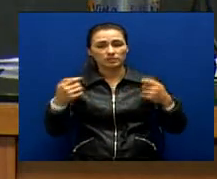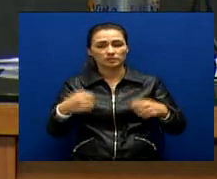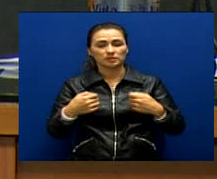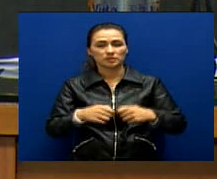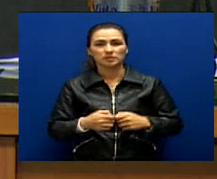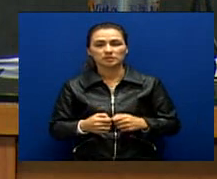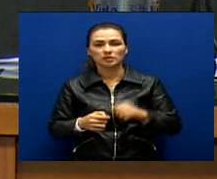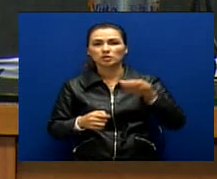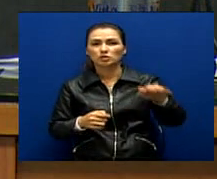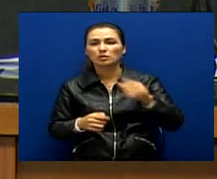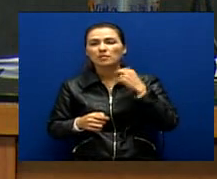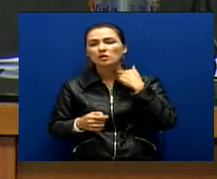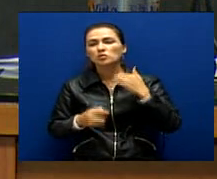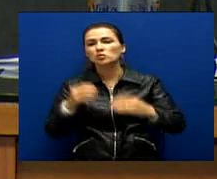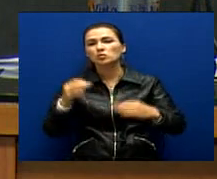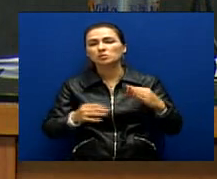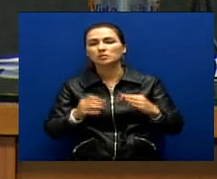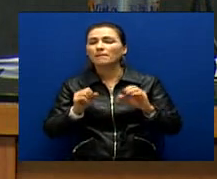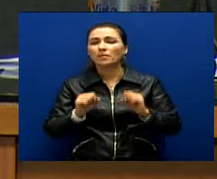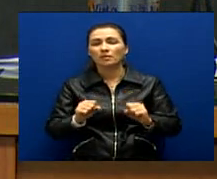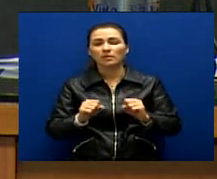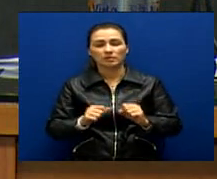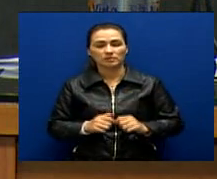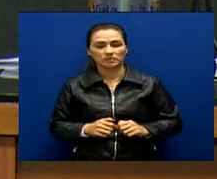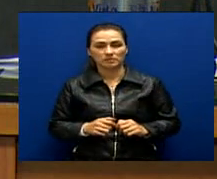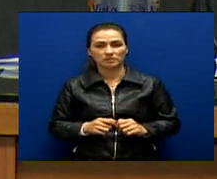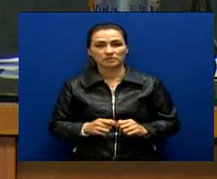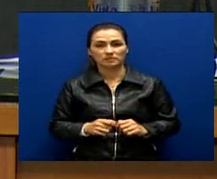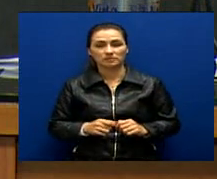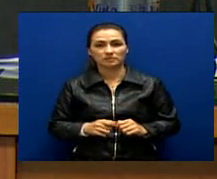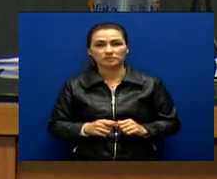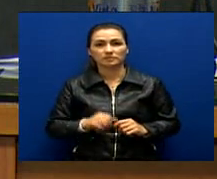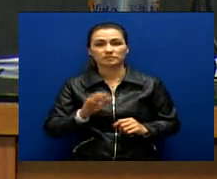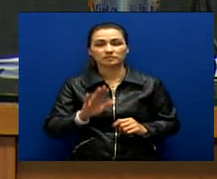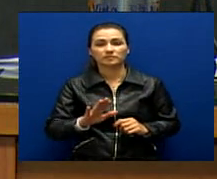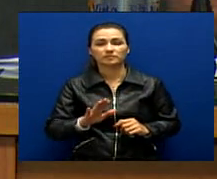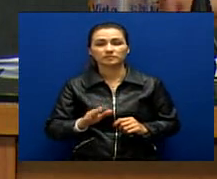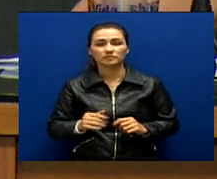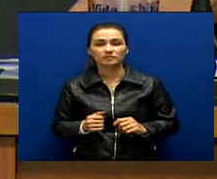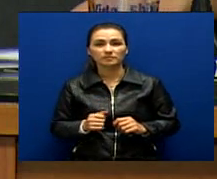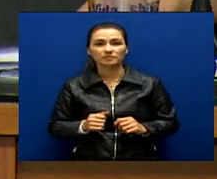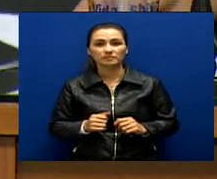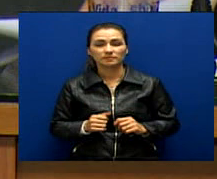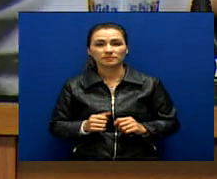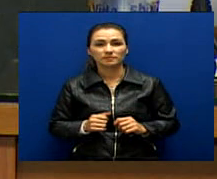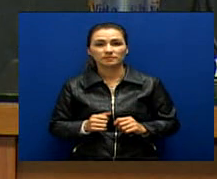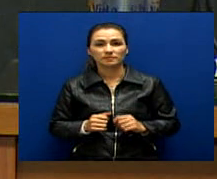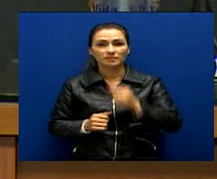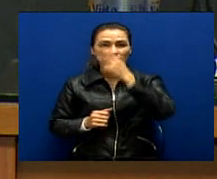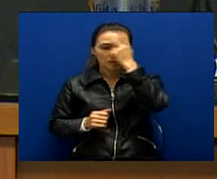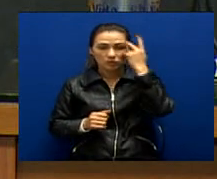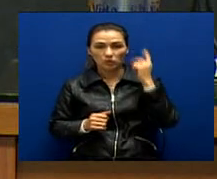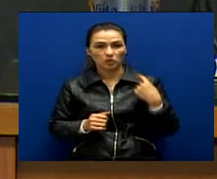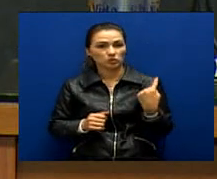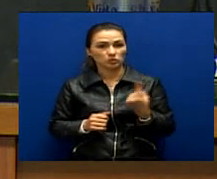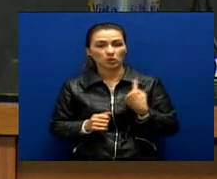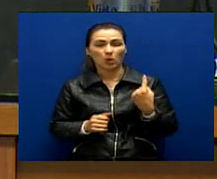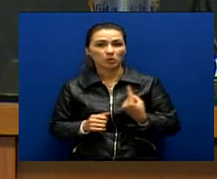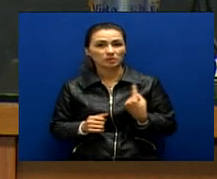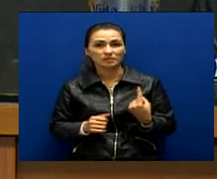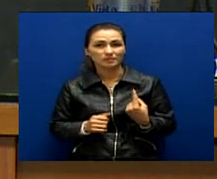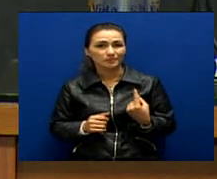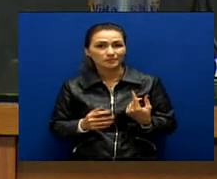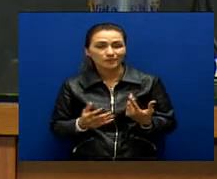não é única em a via de contas públicas no hospital agora ela sozinha ela sozinha era descobrir